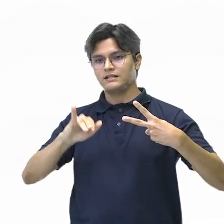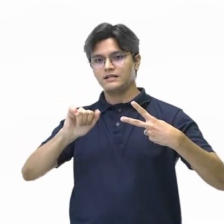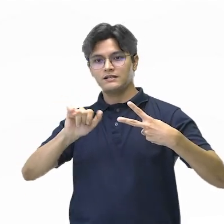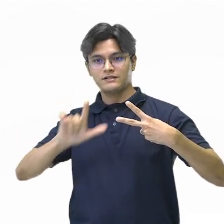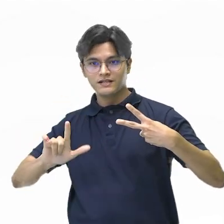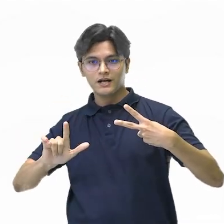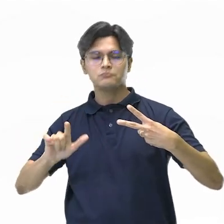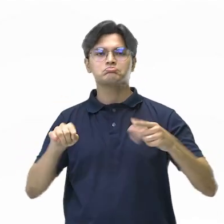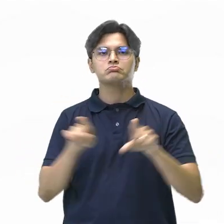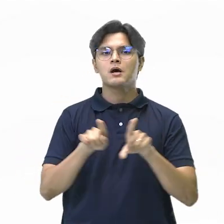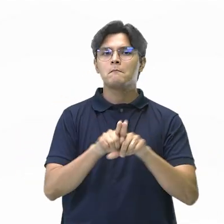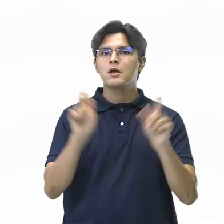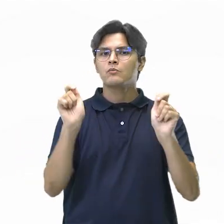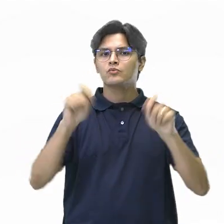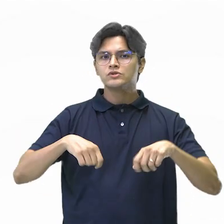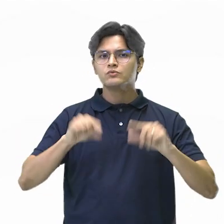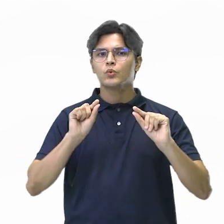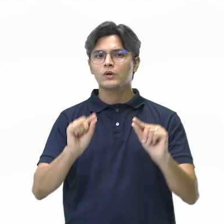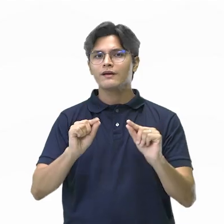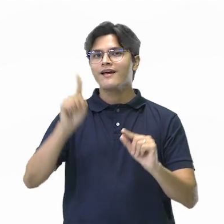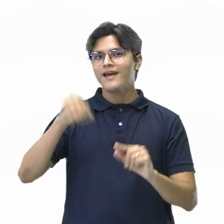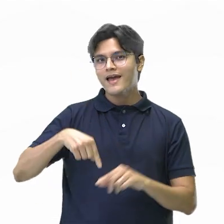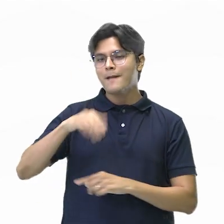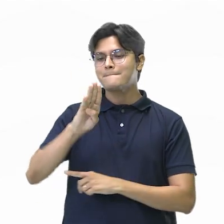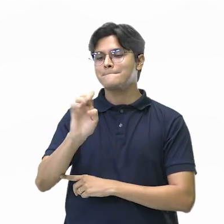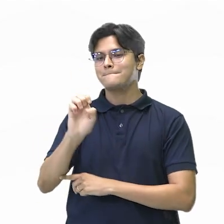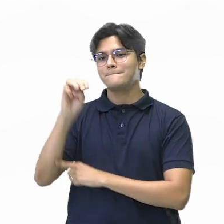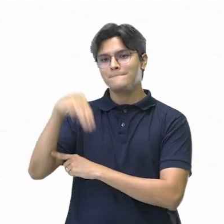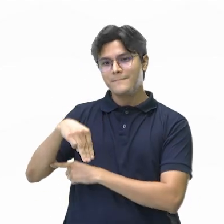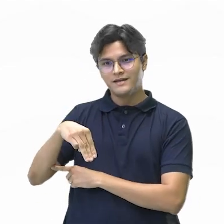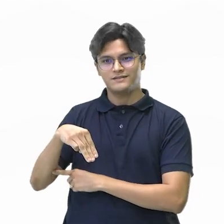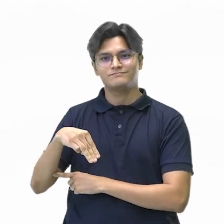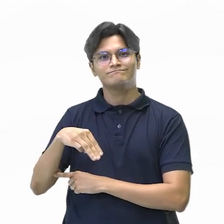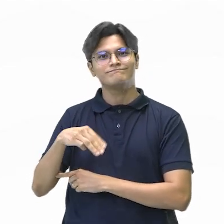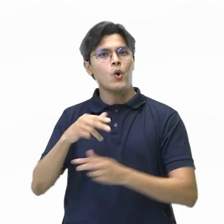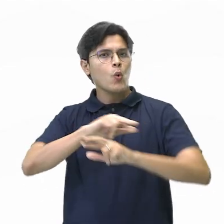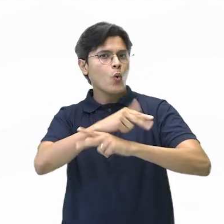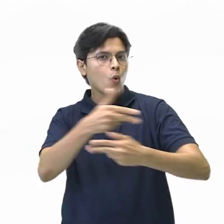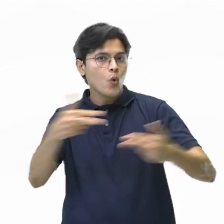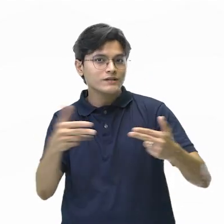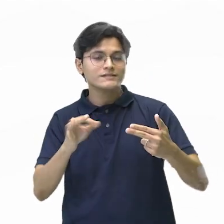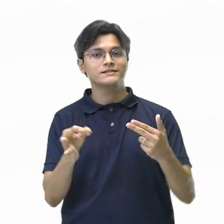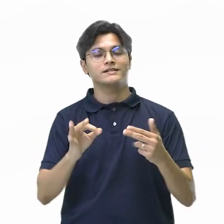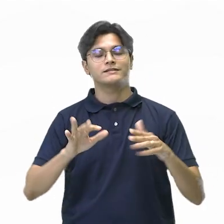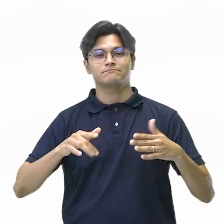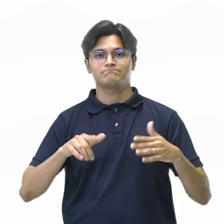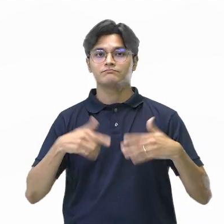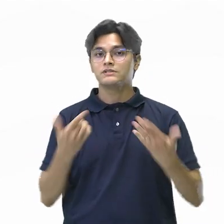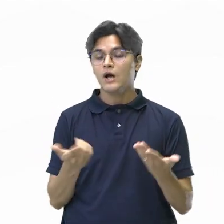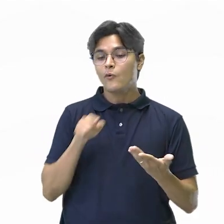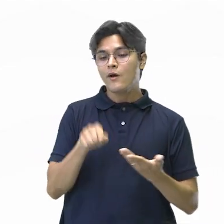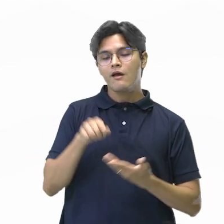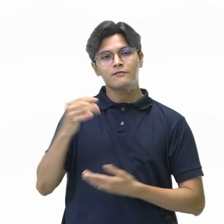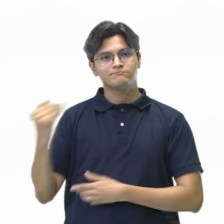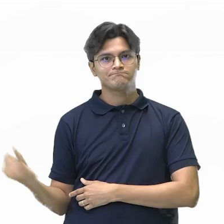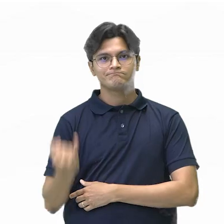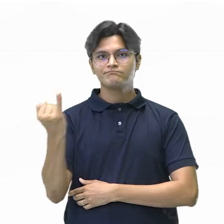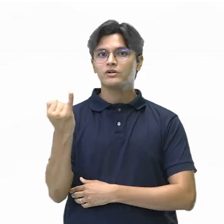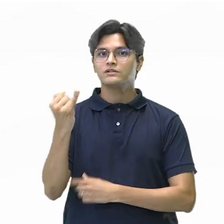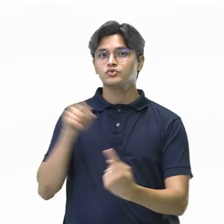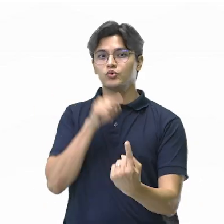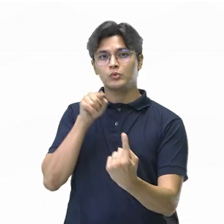esse patrimônio como um bem, e dessa forma vamos perceber que ele é considerado algo importante